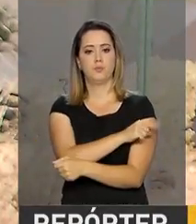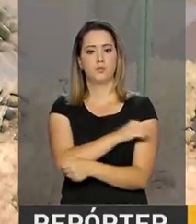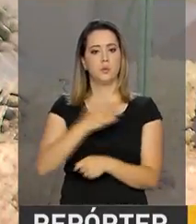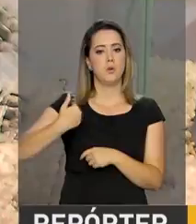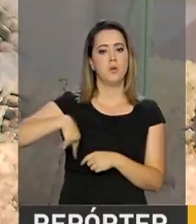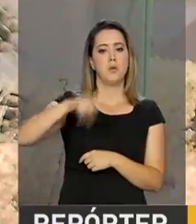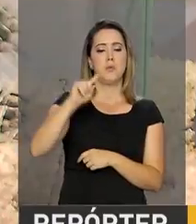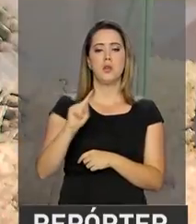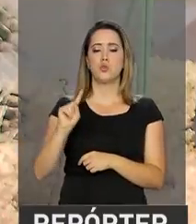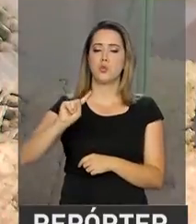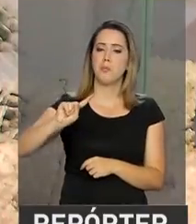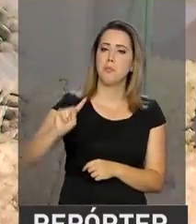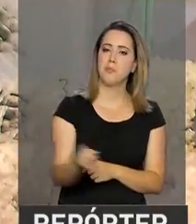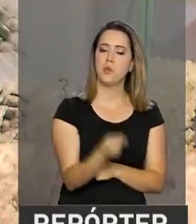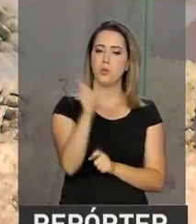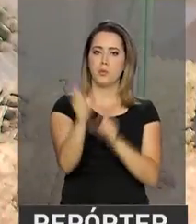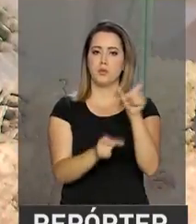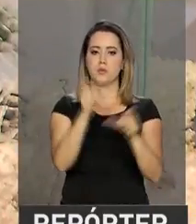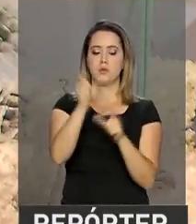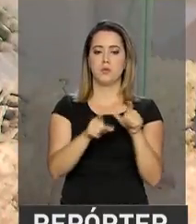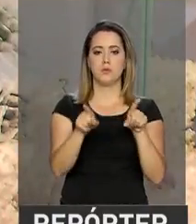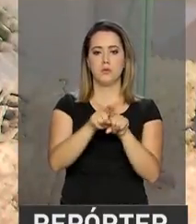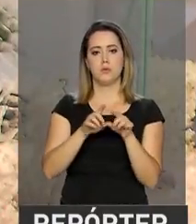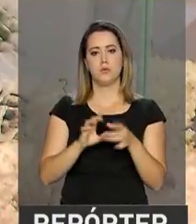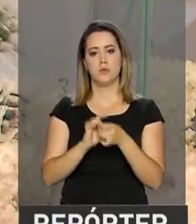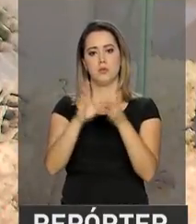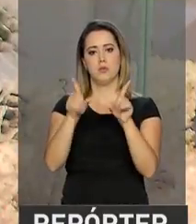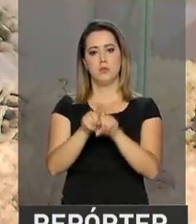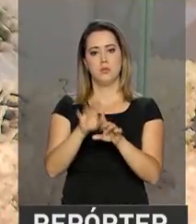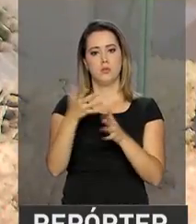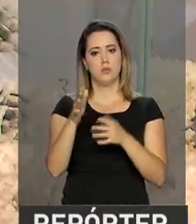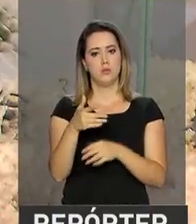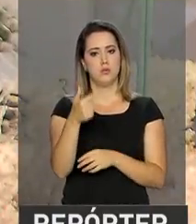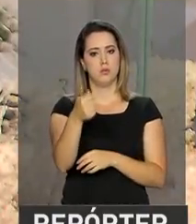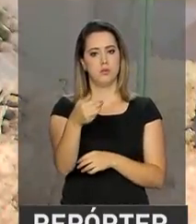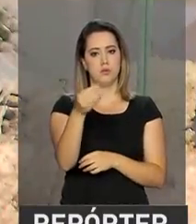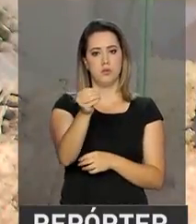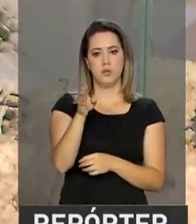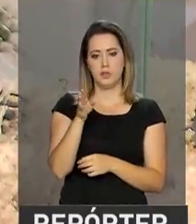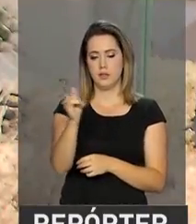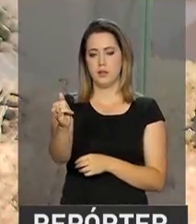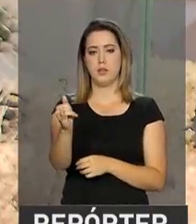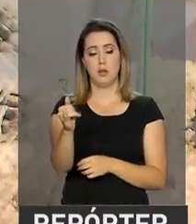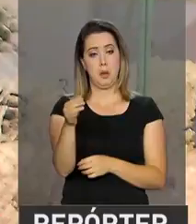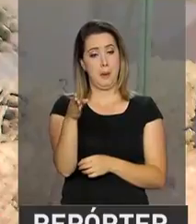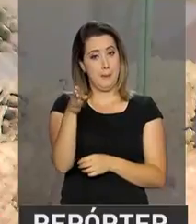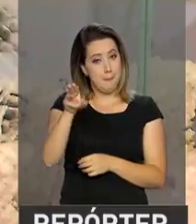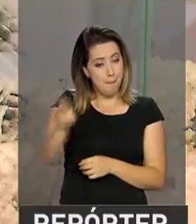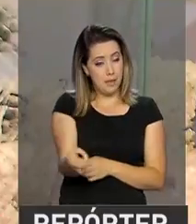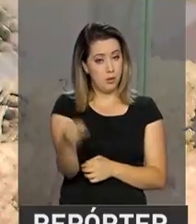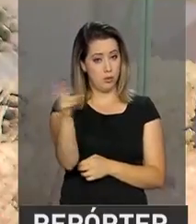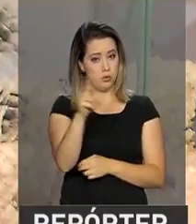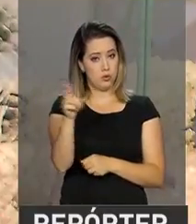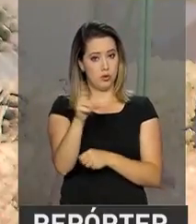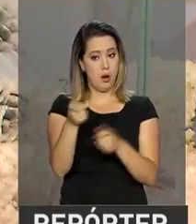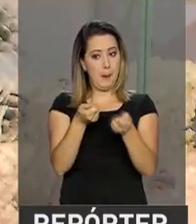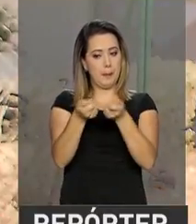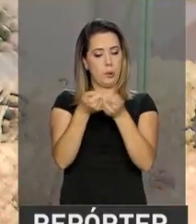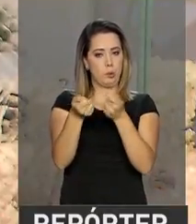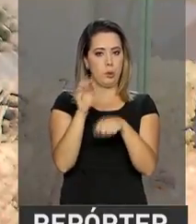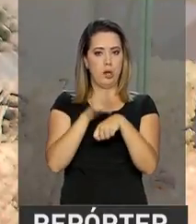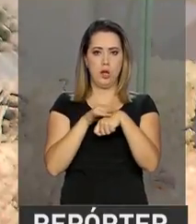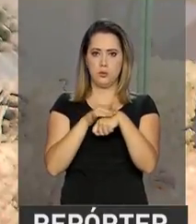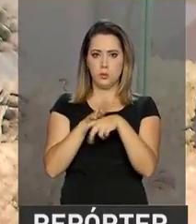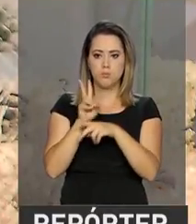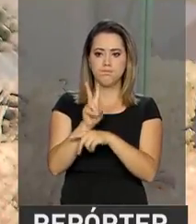mil municípios além disso foram liberados cerca de 70 milhões de reais aos estados para controlar a doença